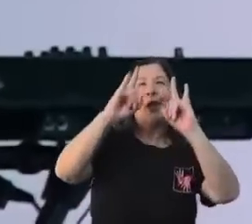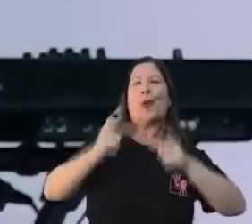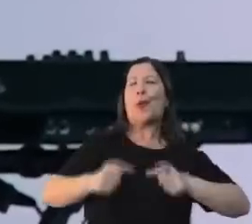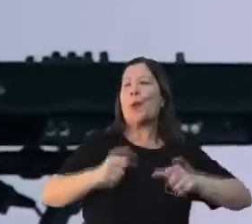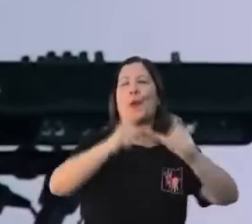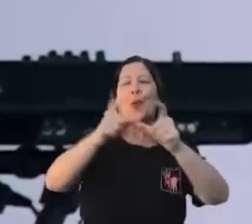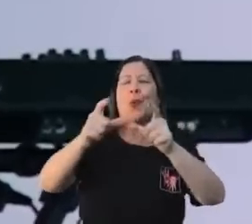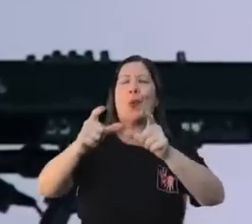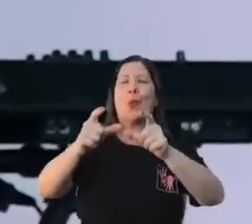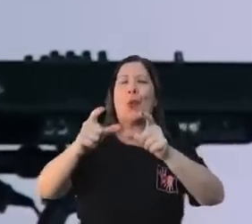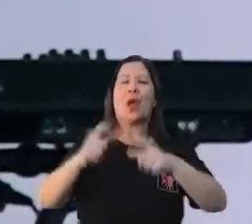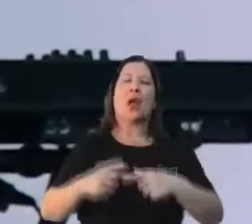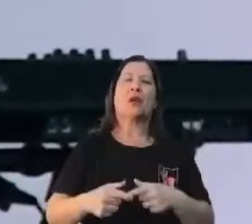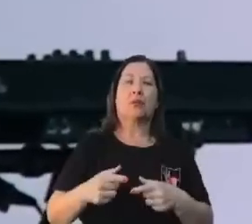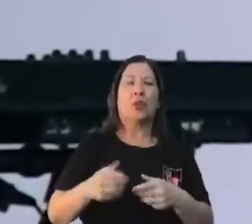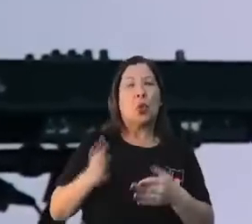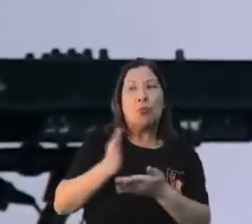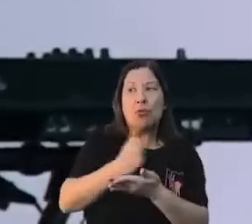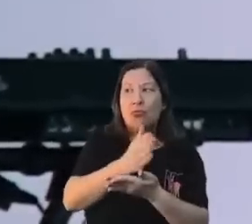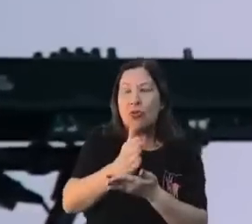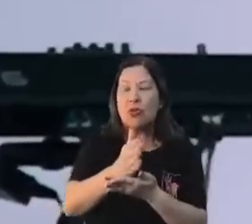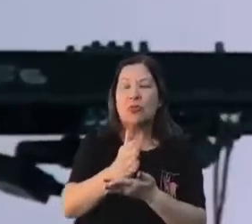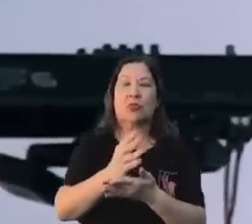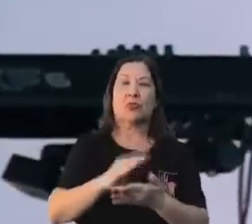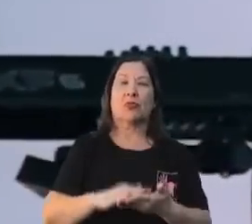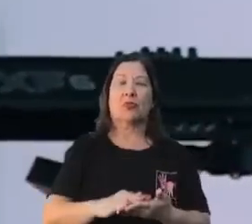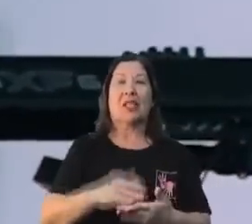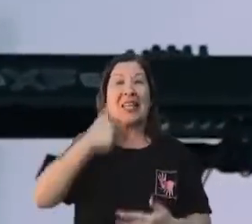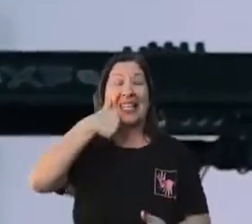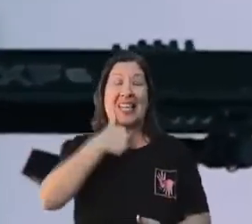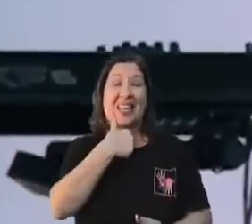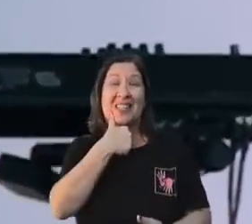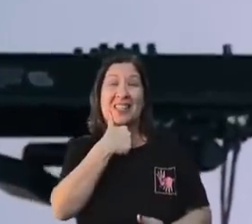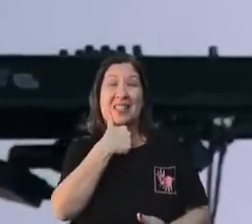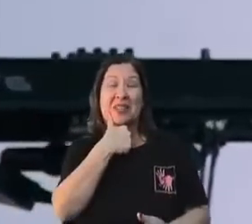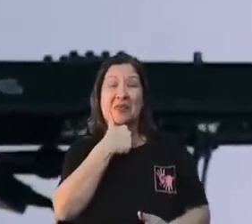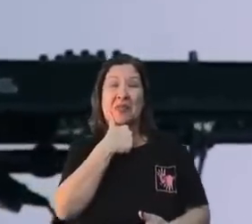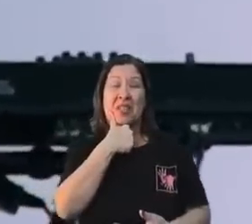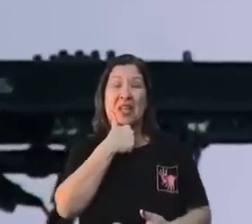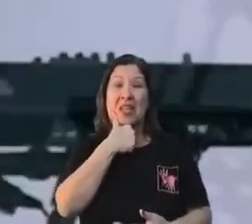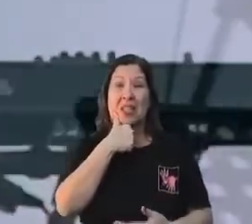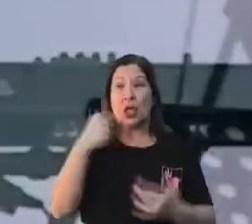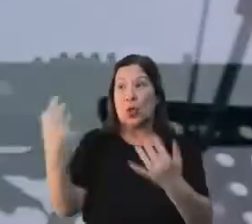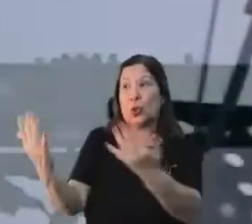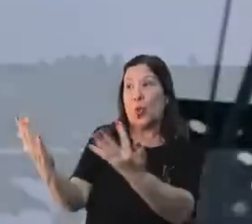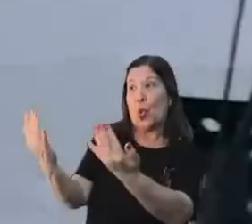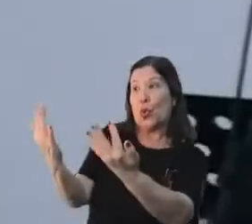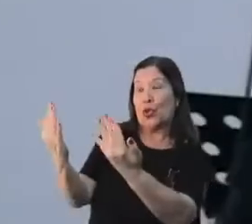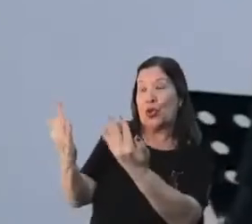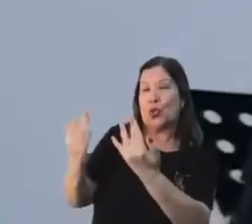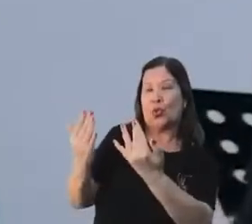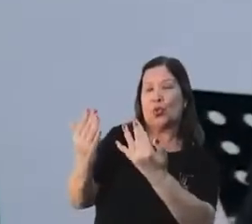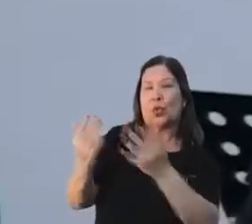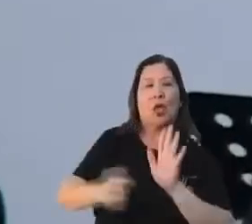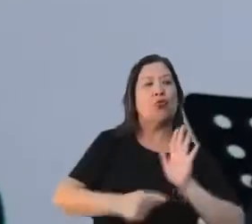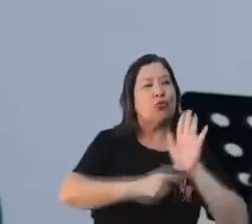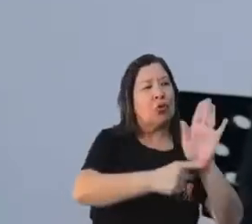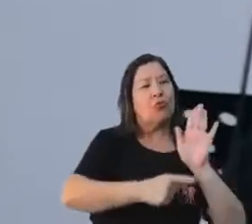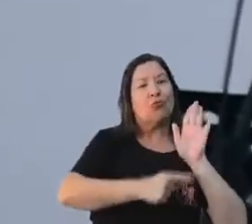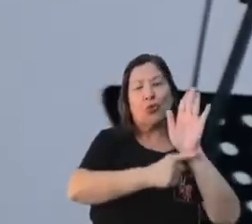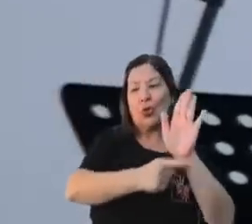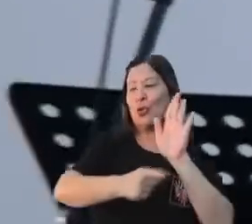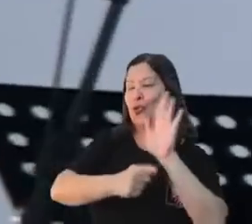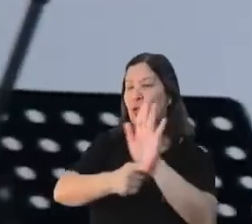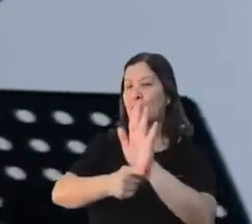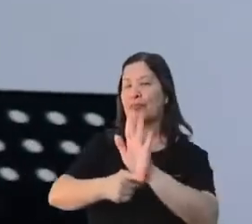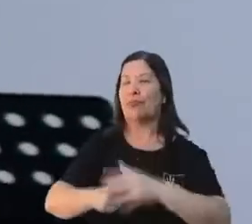não tinha logística, e essas mulheres de cidade em cidade, acompanhando e bancando, e bancando, e bancando financeiramente. Aí